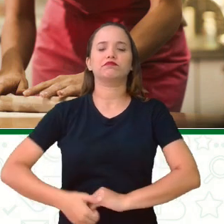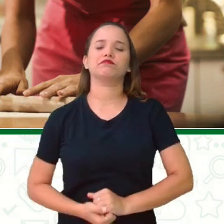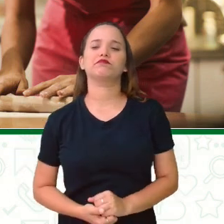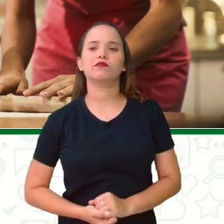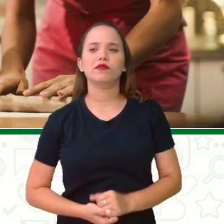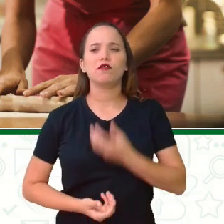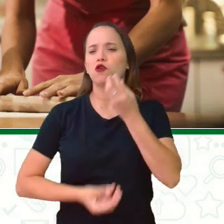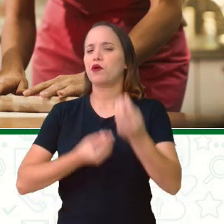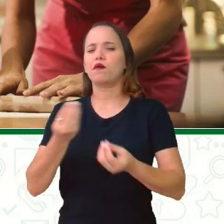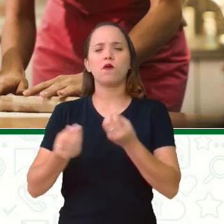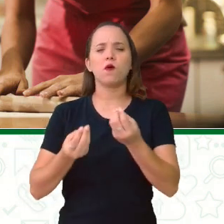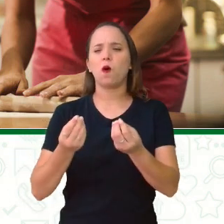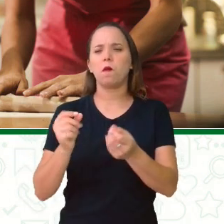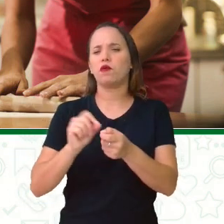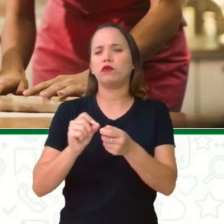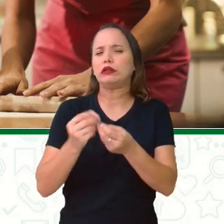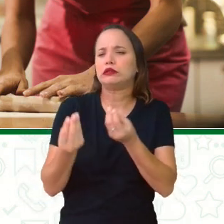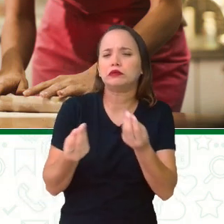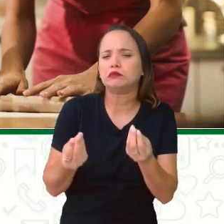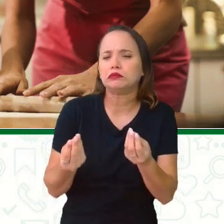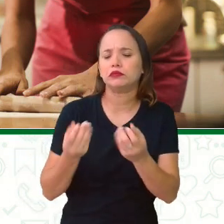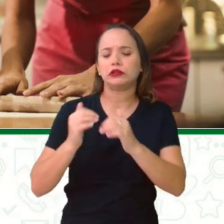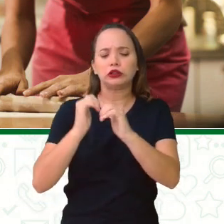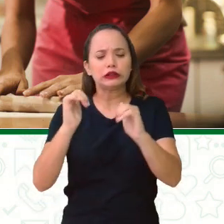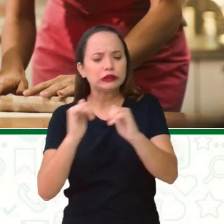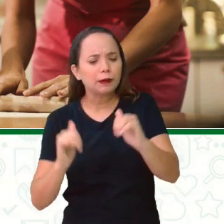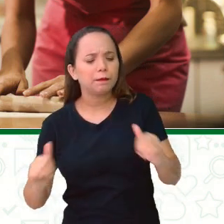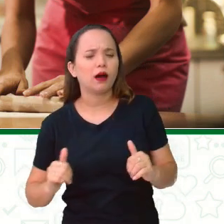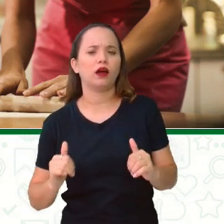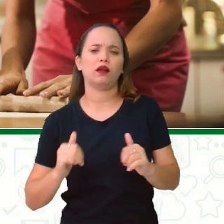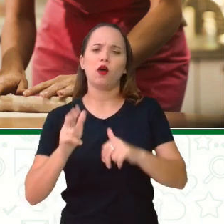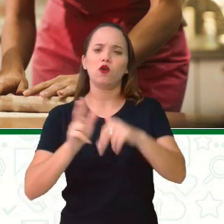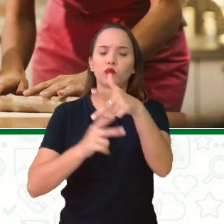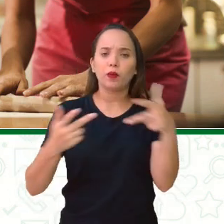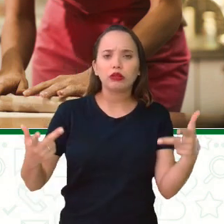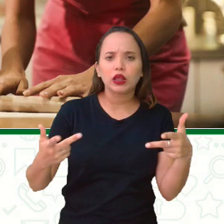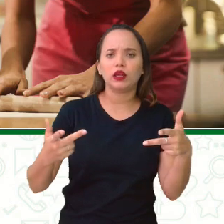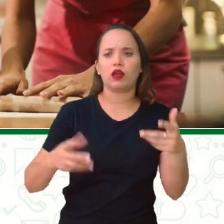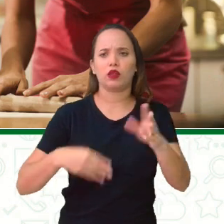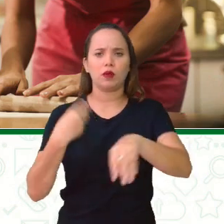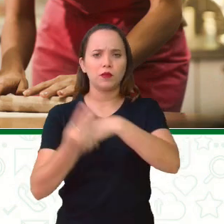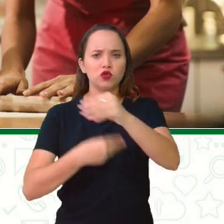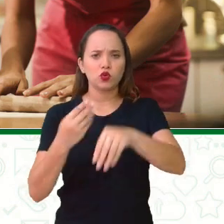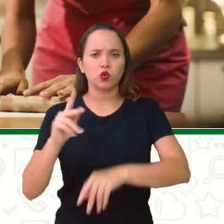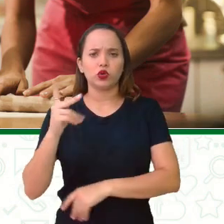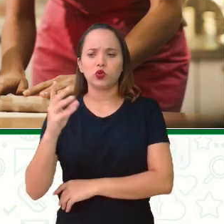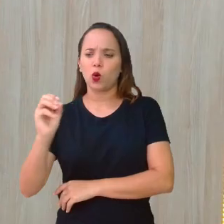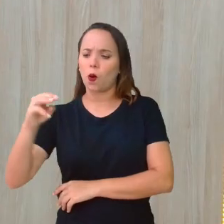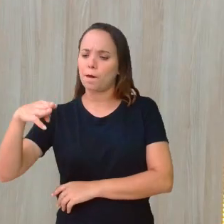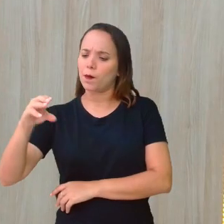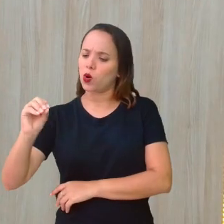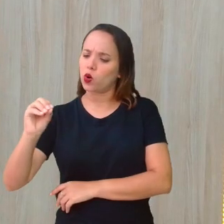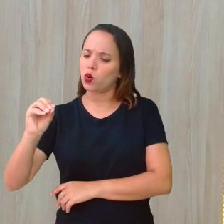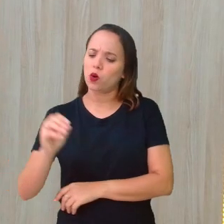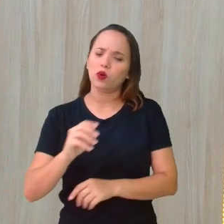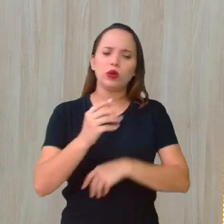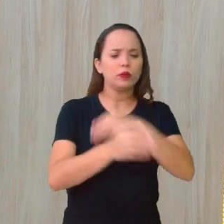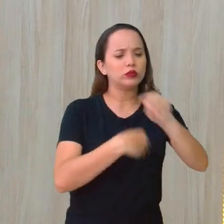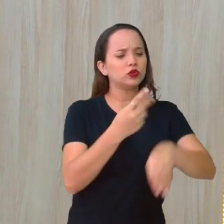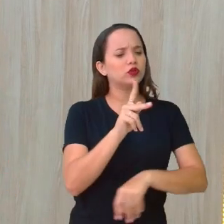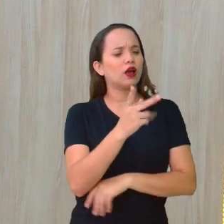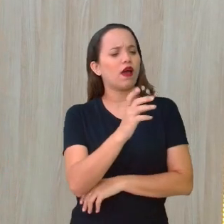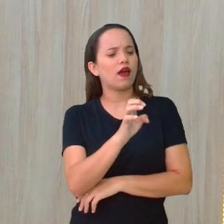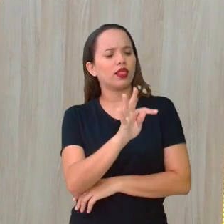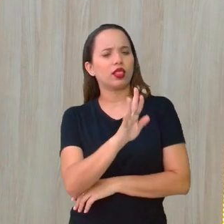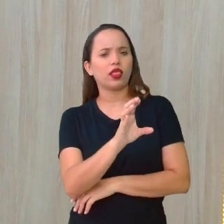E como é que a gente faz mesmo, gente, para separar os componentes de misturas homogêneas e misturas heterogêneas, hein?